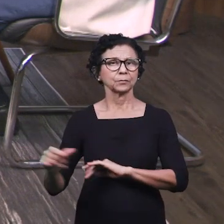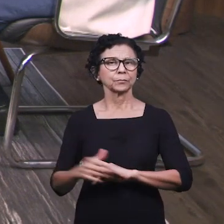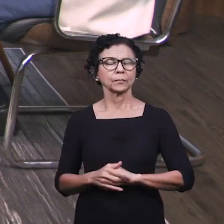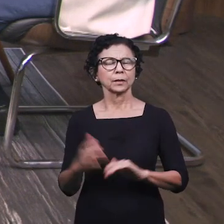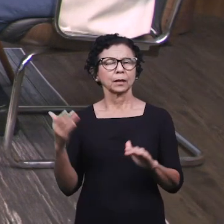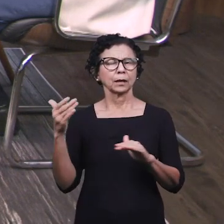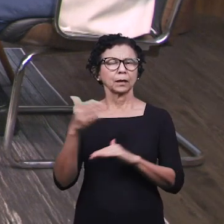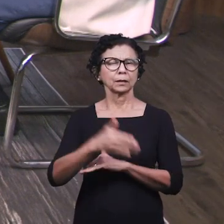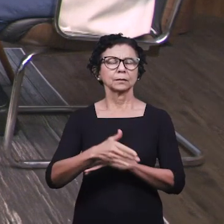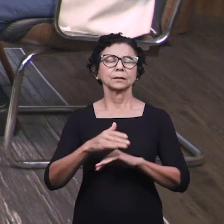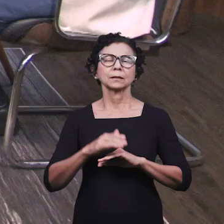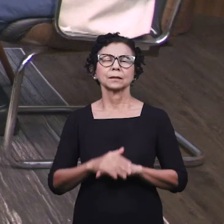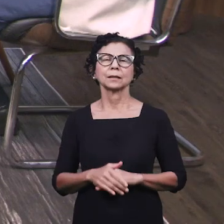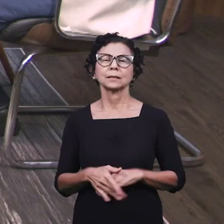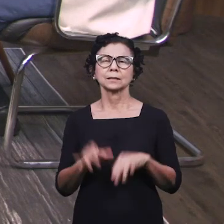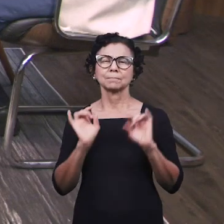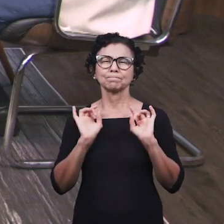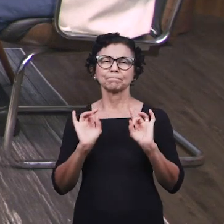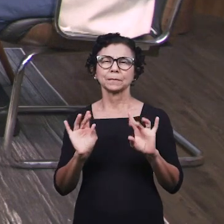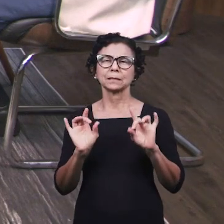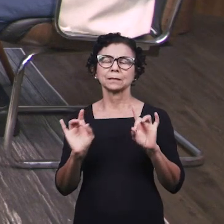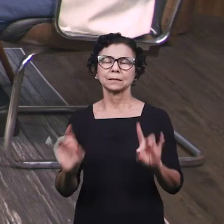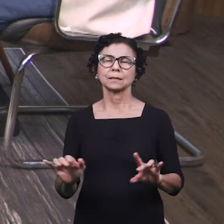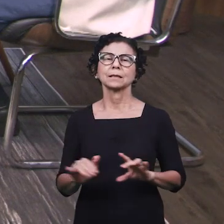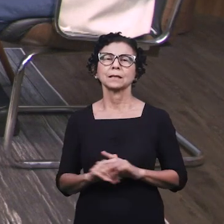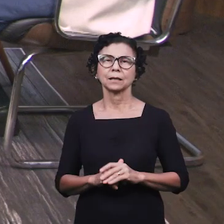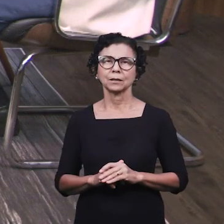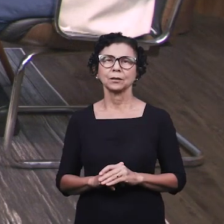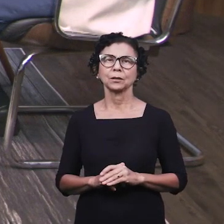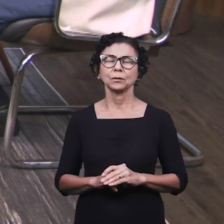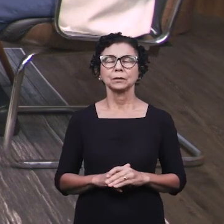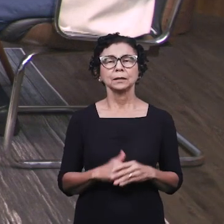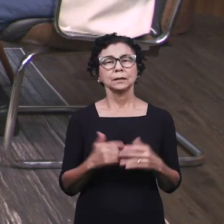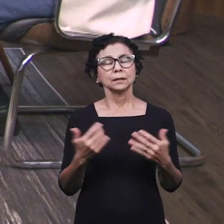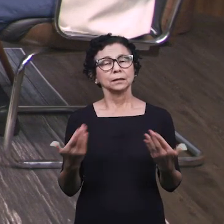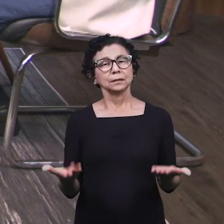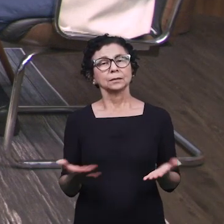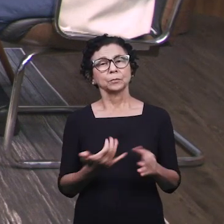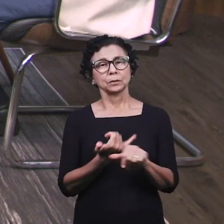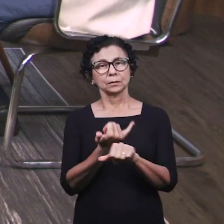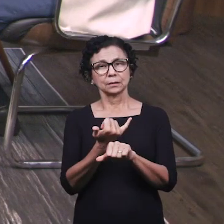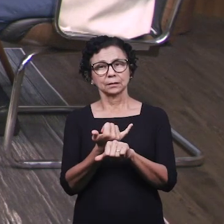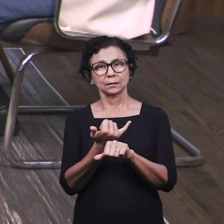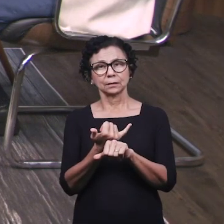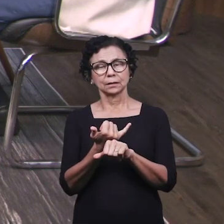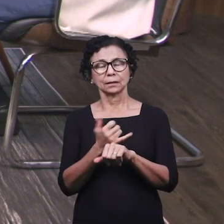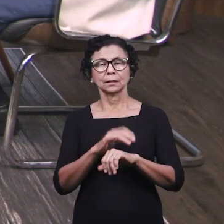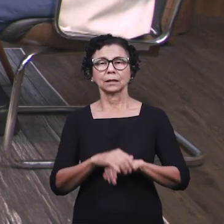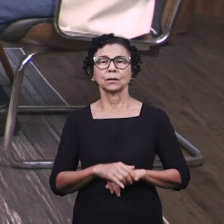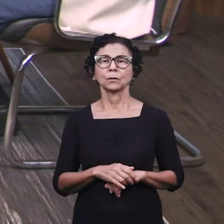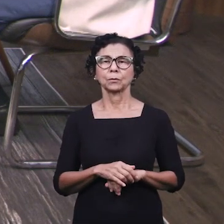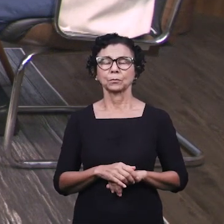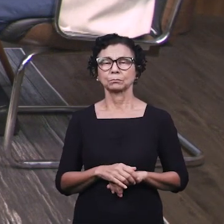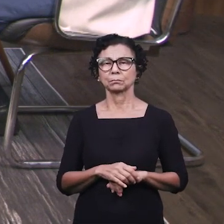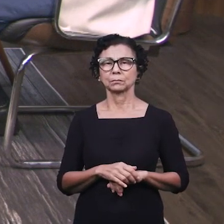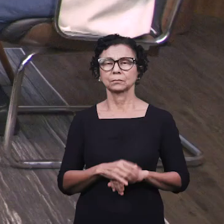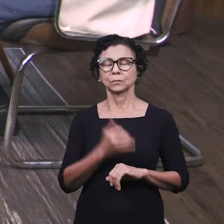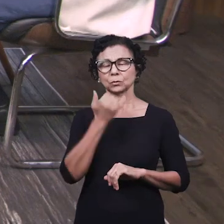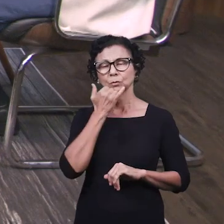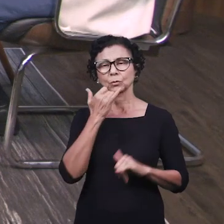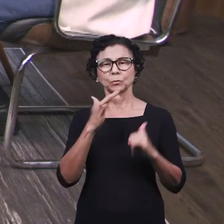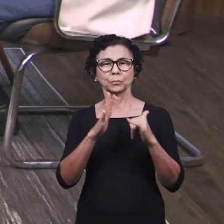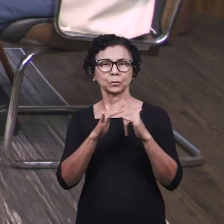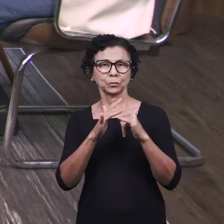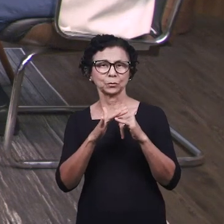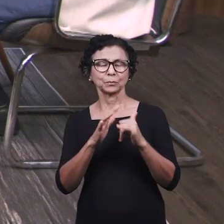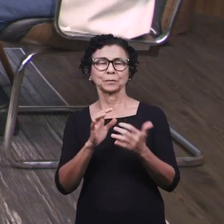que está sempre disponível por esse meio que você está assistindo, mas sobretudo pelo canal da Igreja Cristã Maranata no YouTube, você não pode